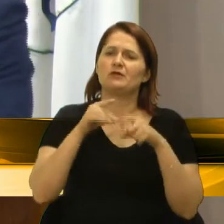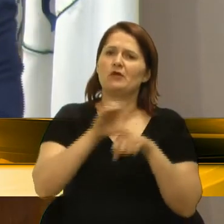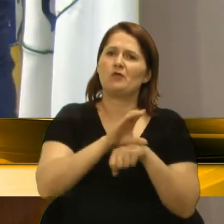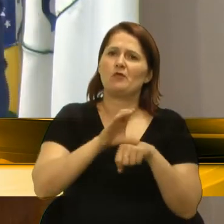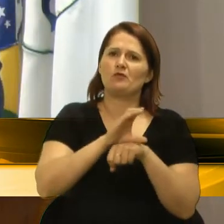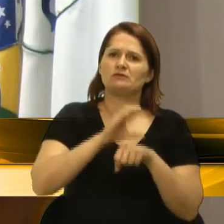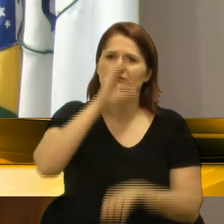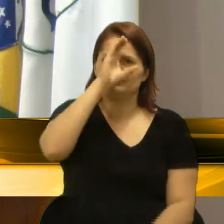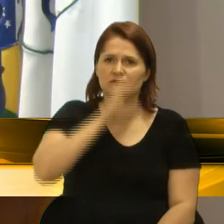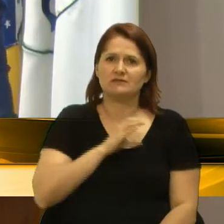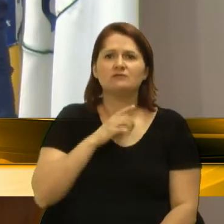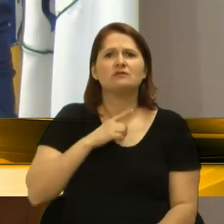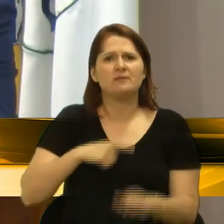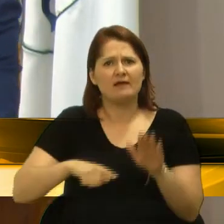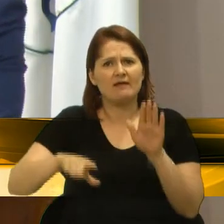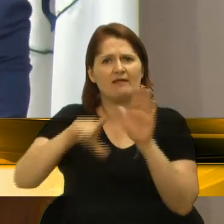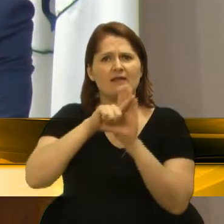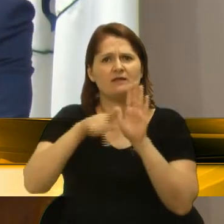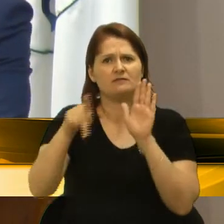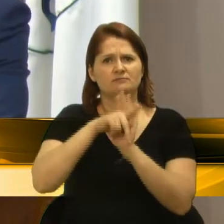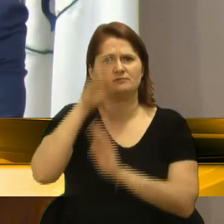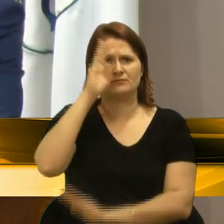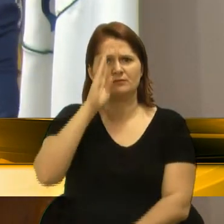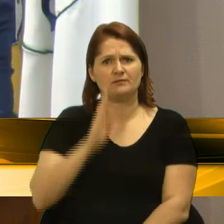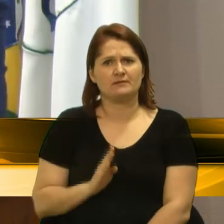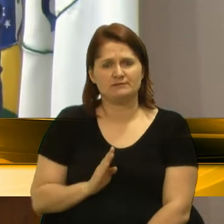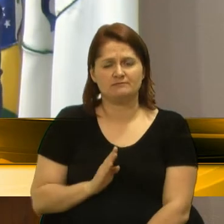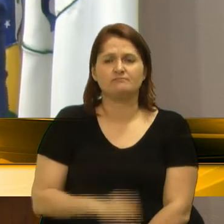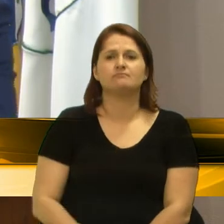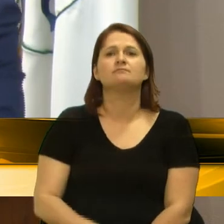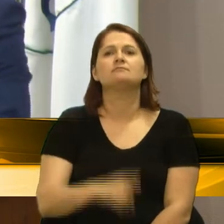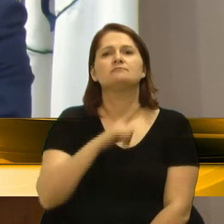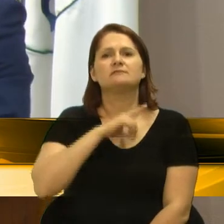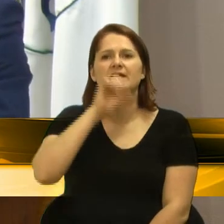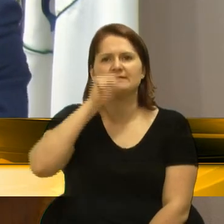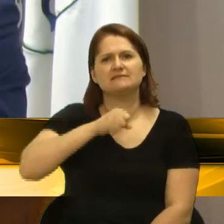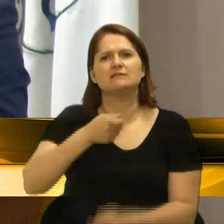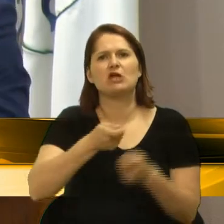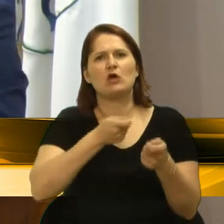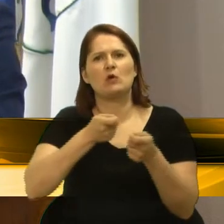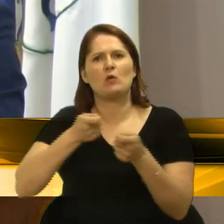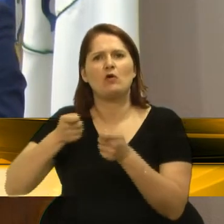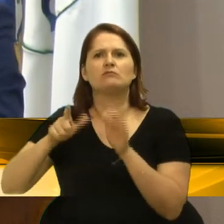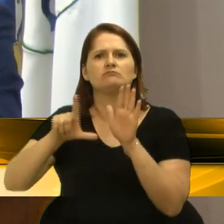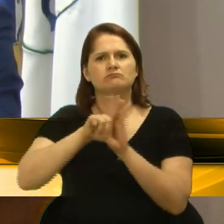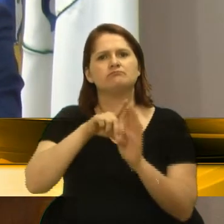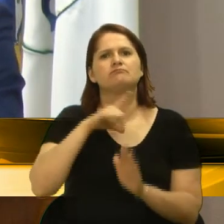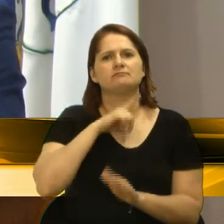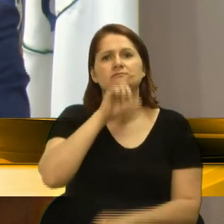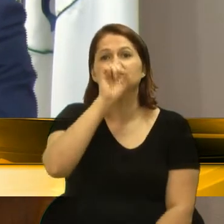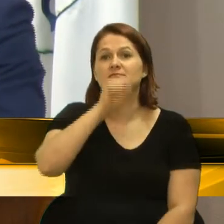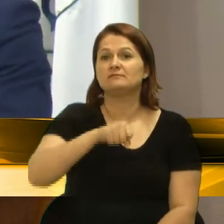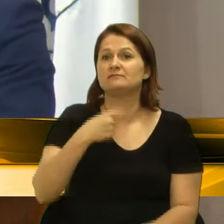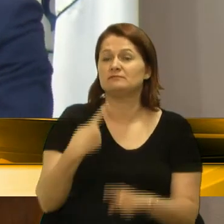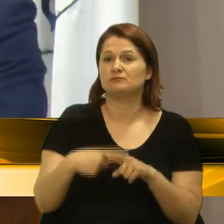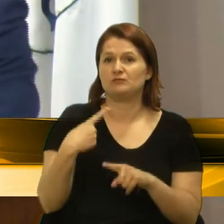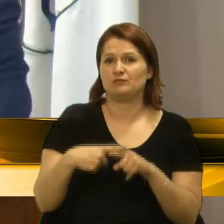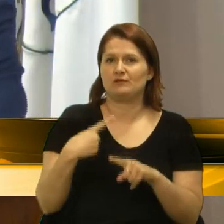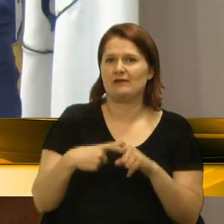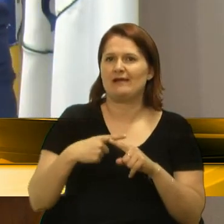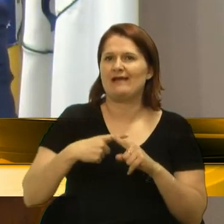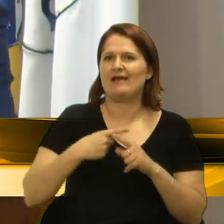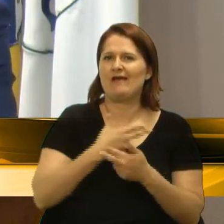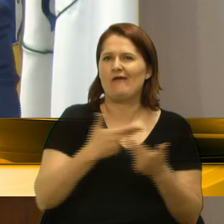o país. Os controles legais incidem, sim, no julgamento político, pois os atos políticos não são amplos e discricionários, e a